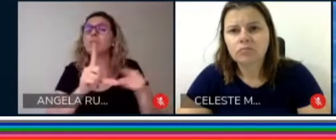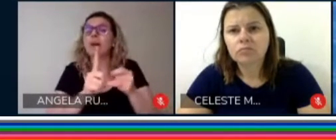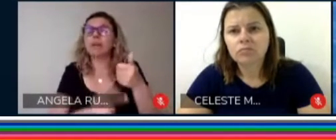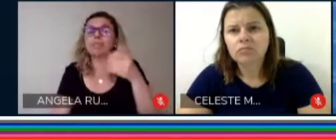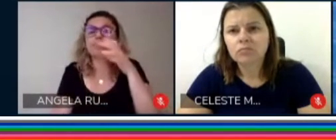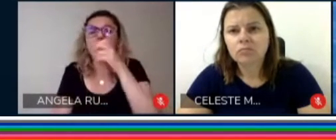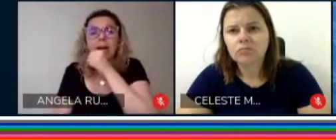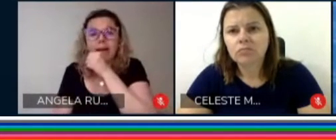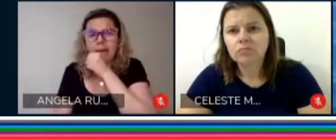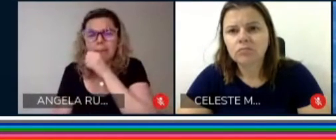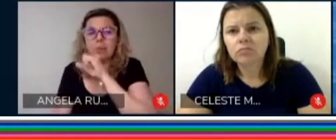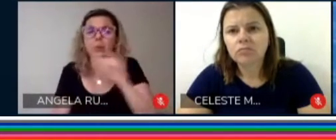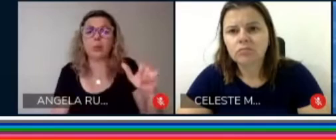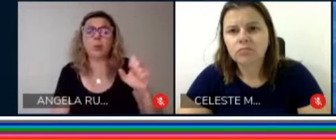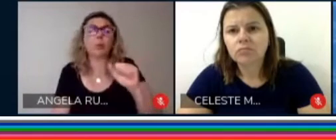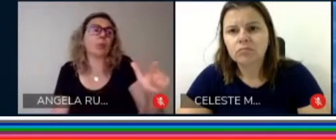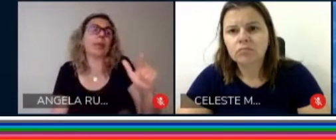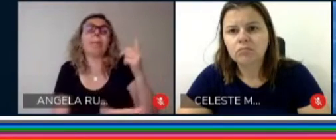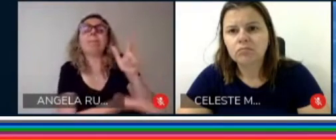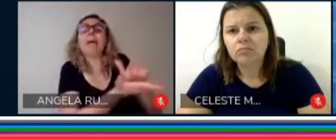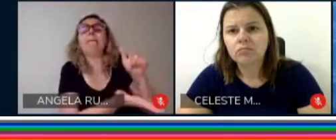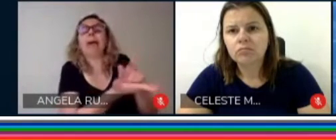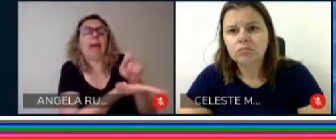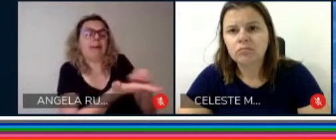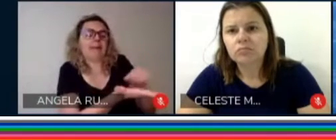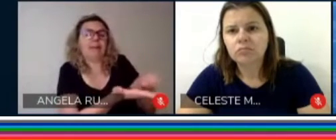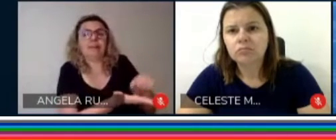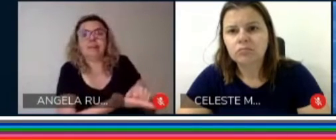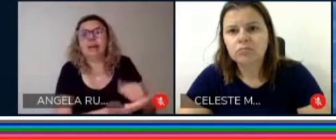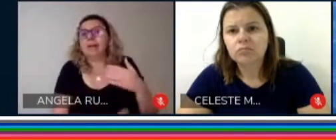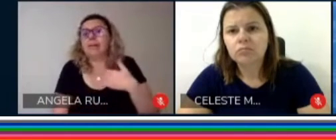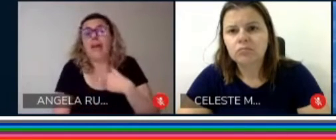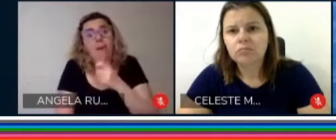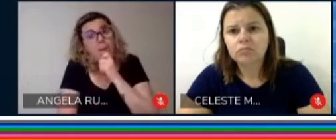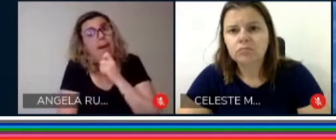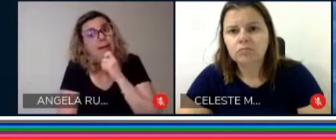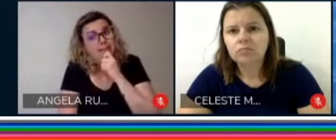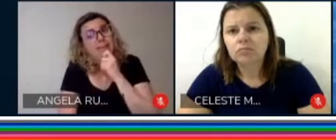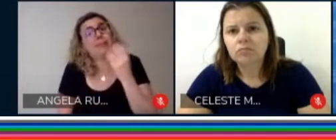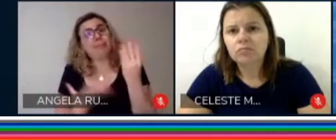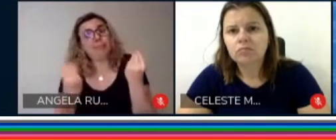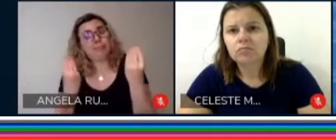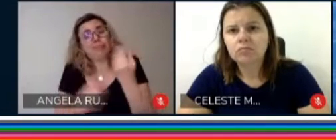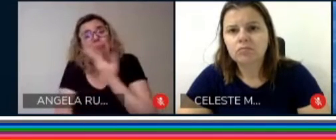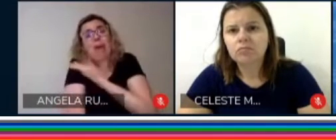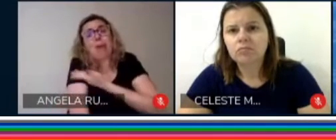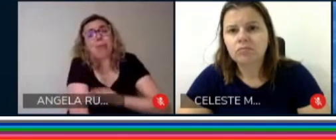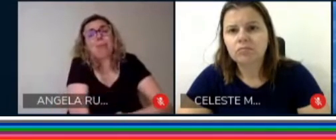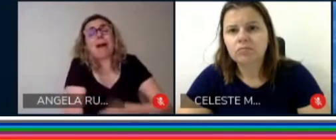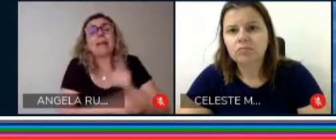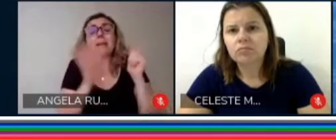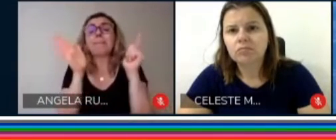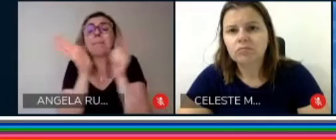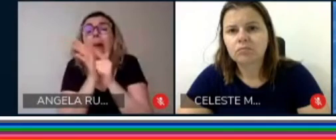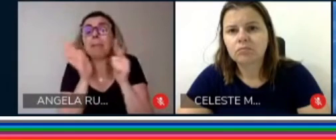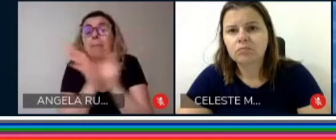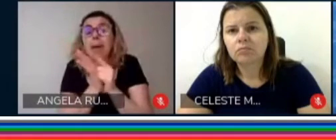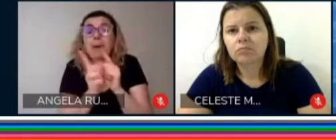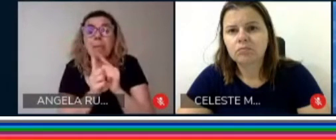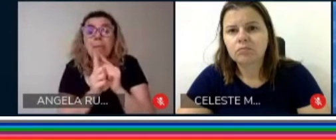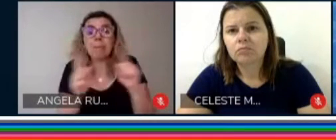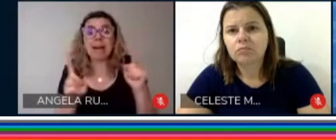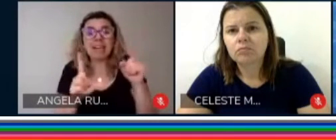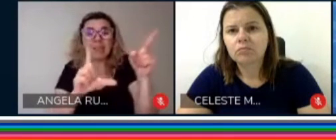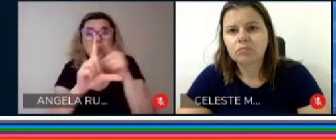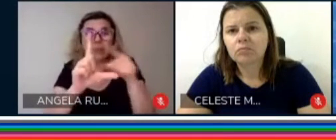do que as minhas no papel, né? Eu sou muito analógica, acabo me atrapalhando muito, mas quando eu uso o gerenciador eu